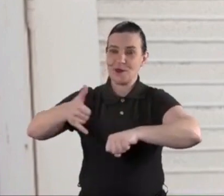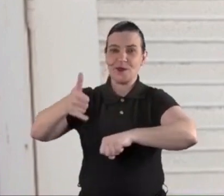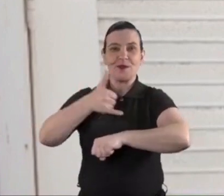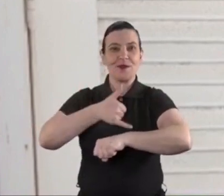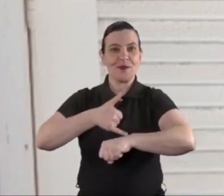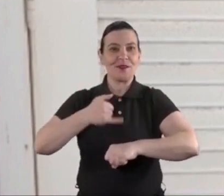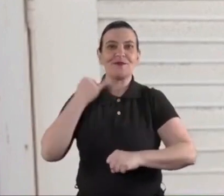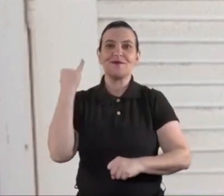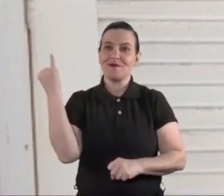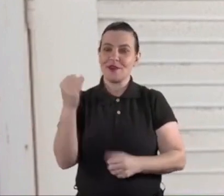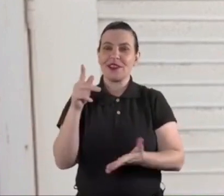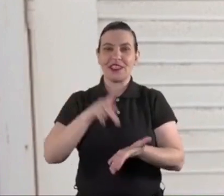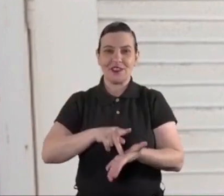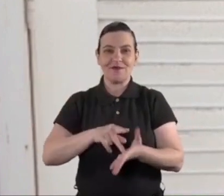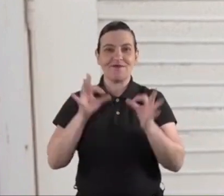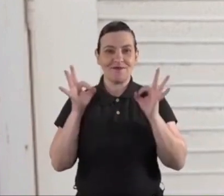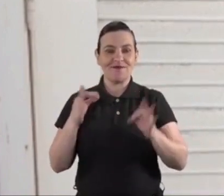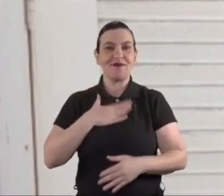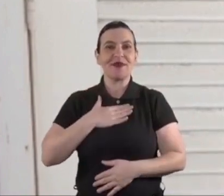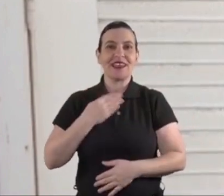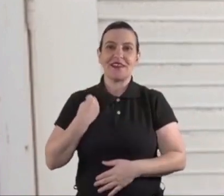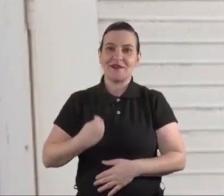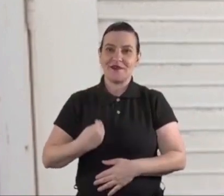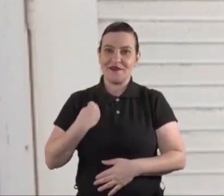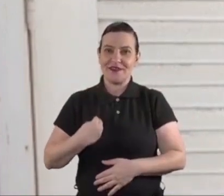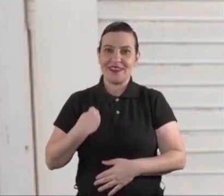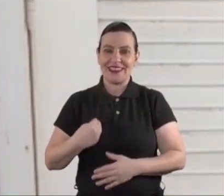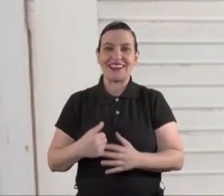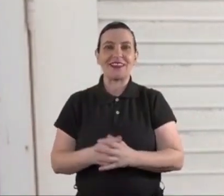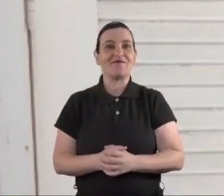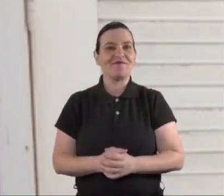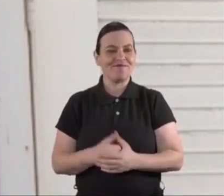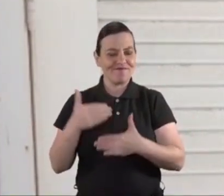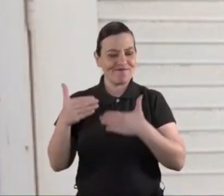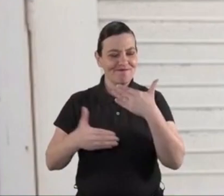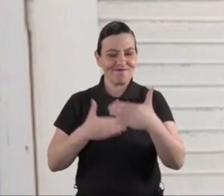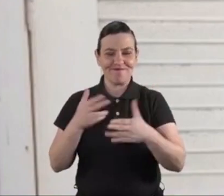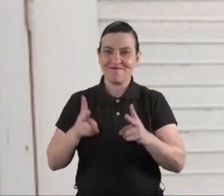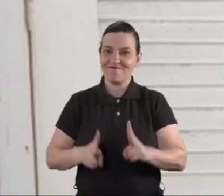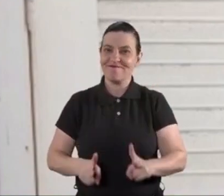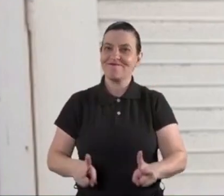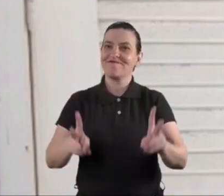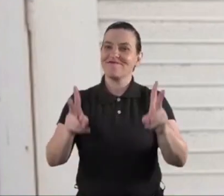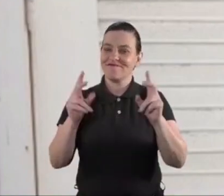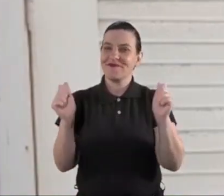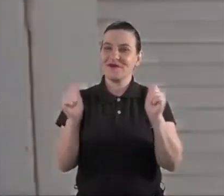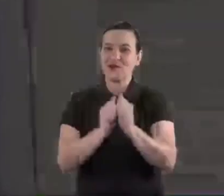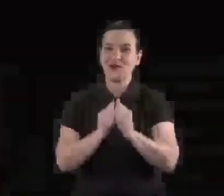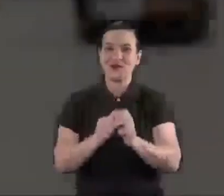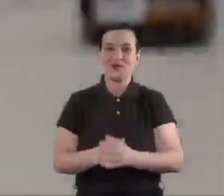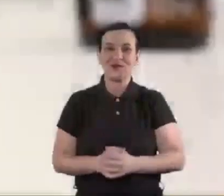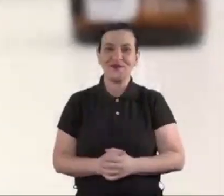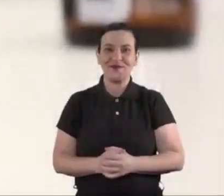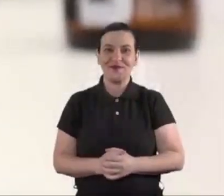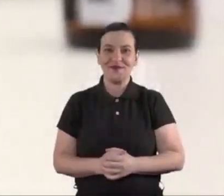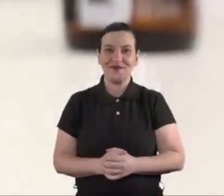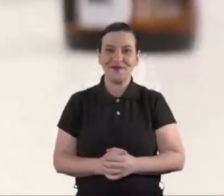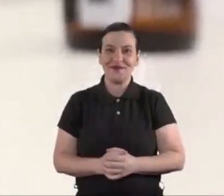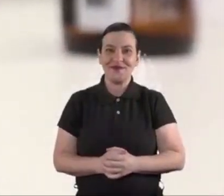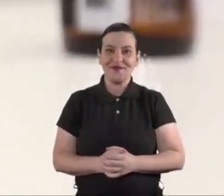são essenciais na minha vida. Eu não largo mais, o Peppermint está sempre comigo.